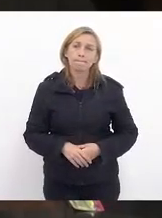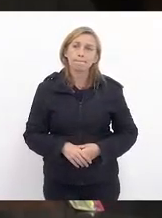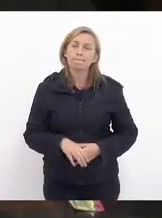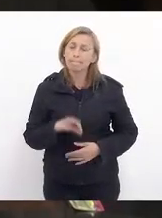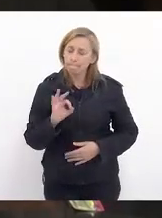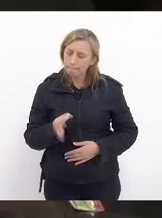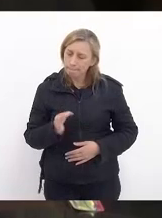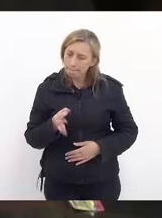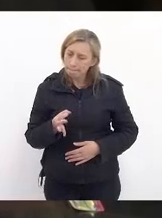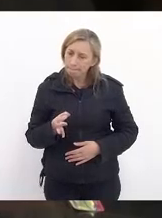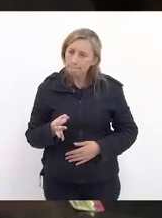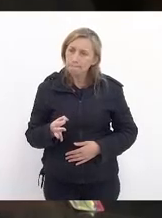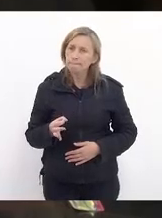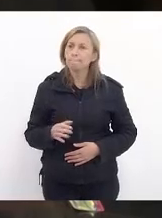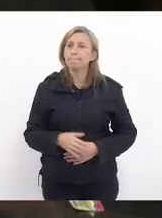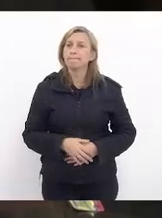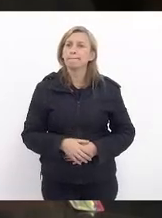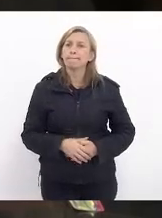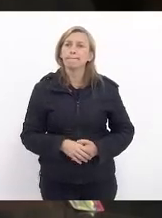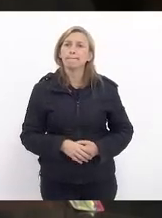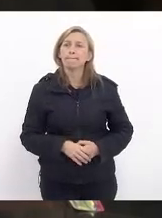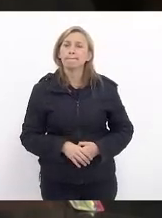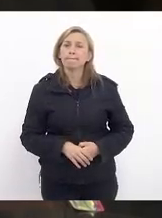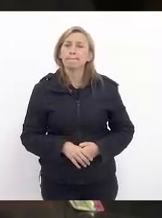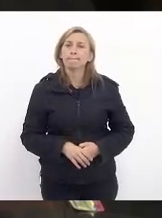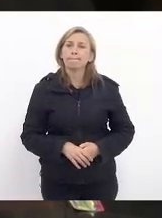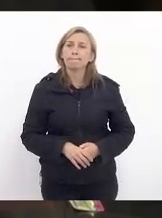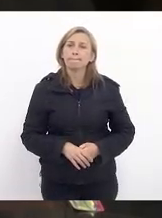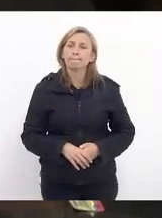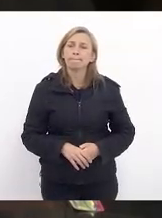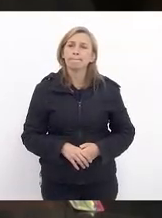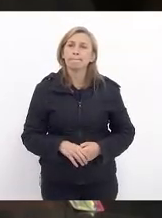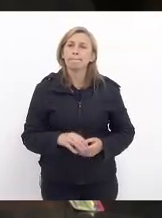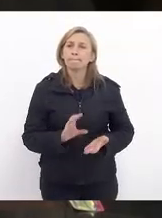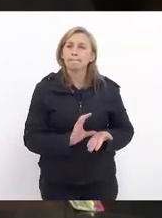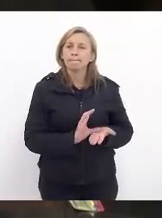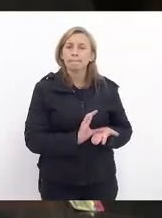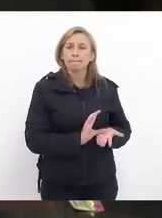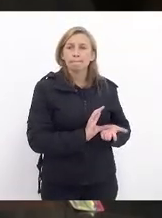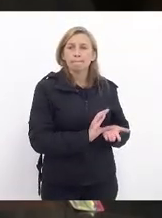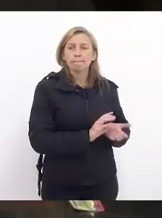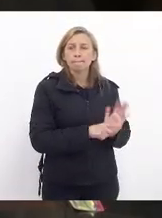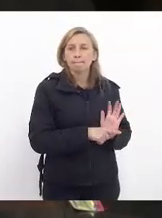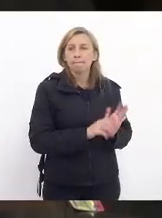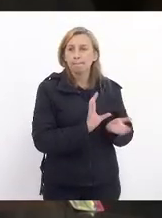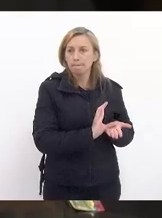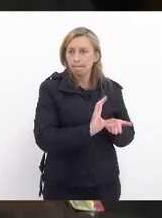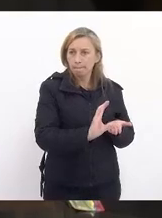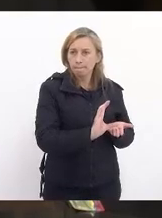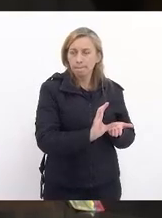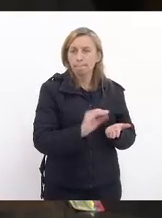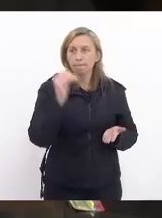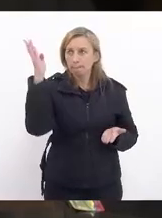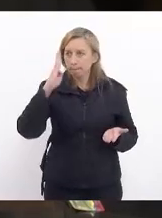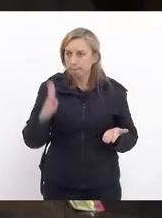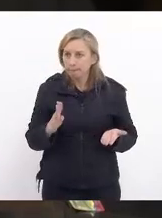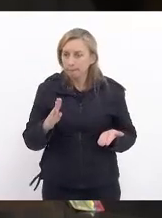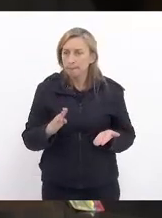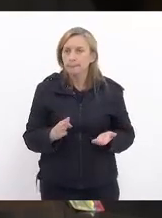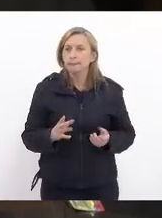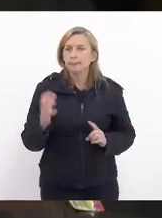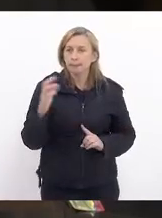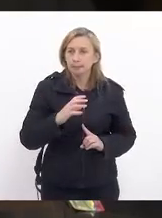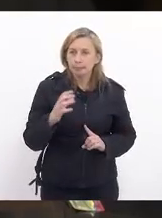muito Evidente a falácia a falácia do auxílio Brasil é que tá usou a